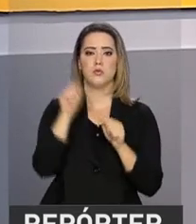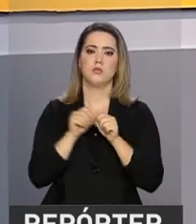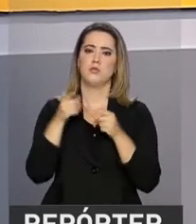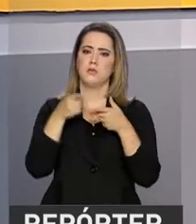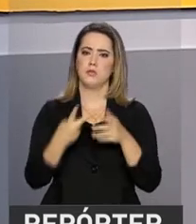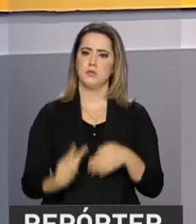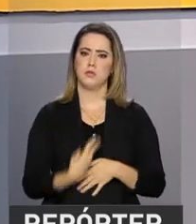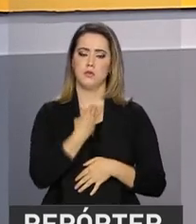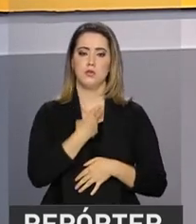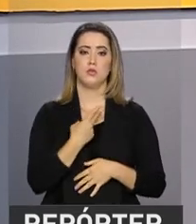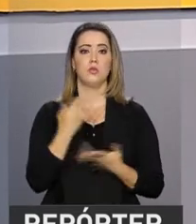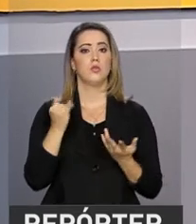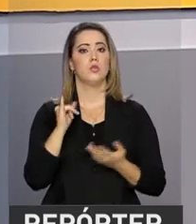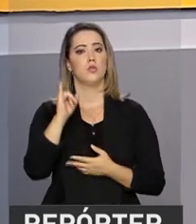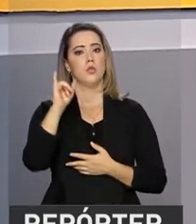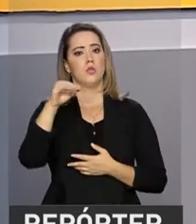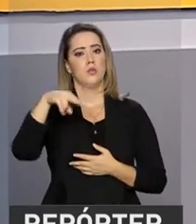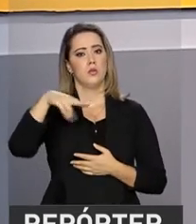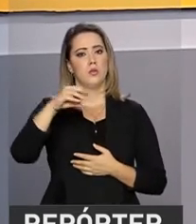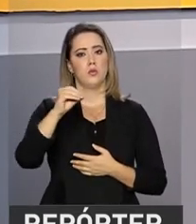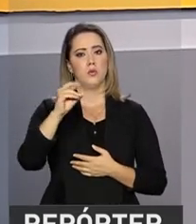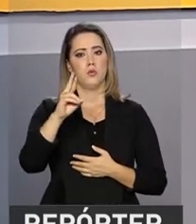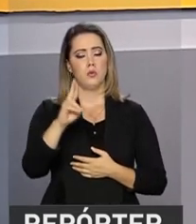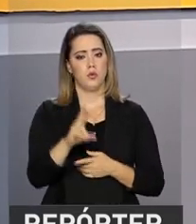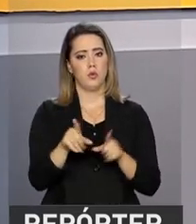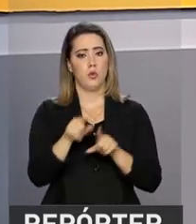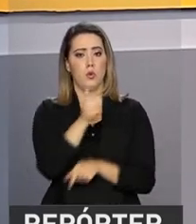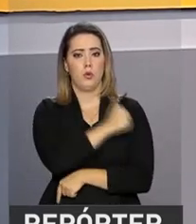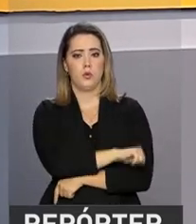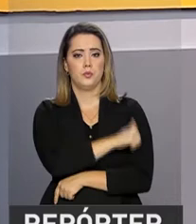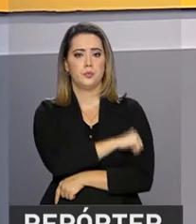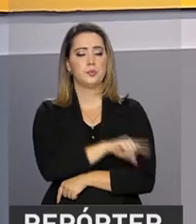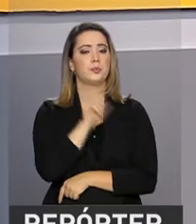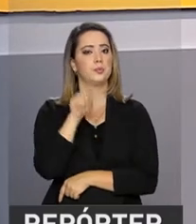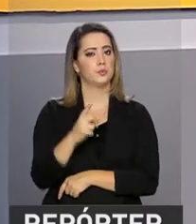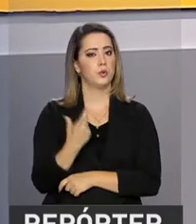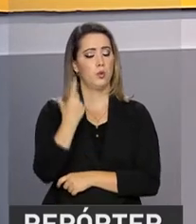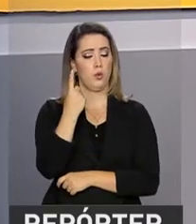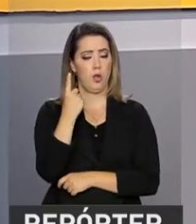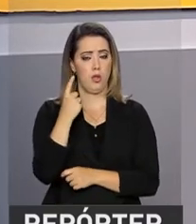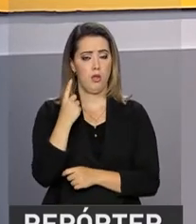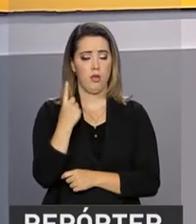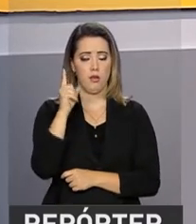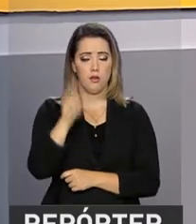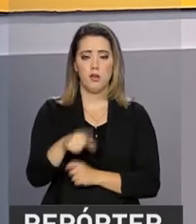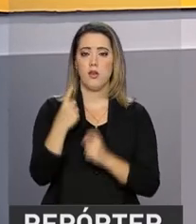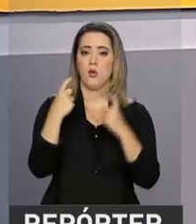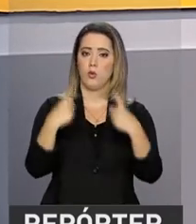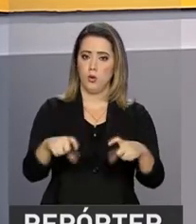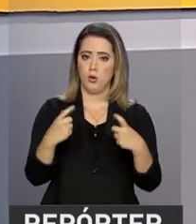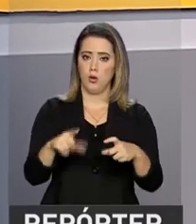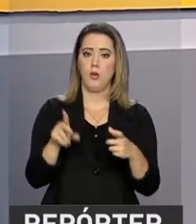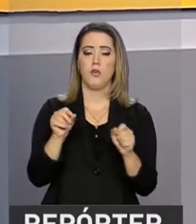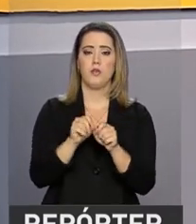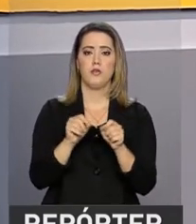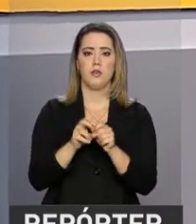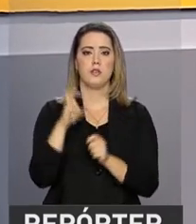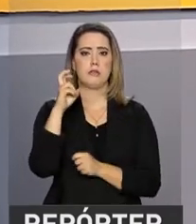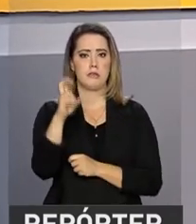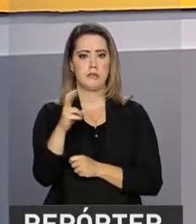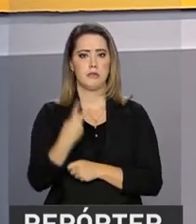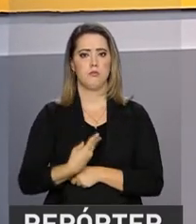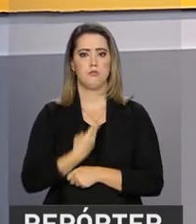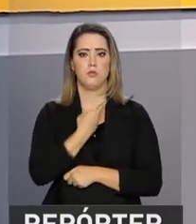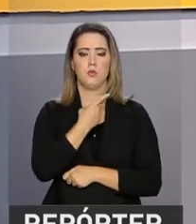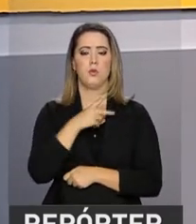essas cirurgias o instituto nacional de cardiologia no rio de janeiro é uma dessas instituições públicas são em média cinco procedimentos